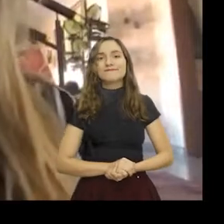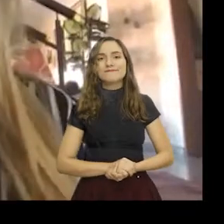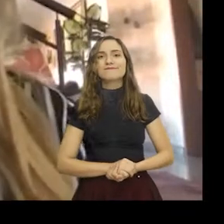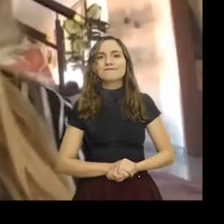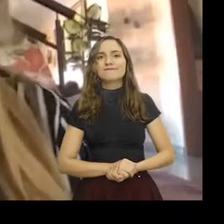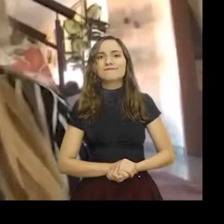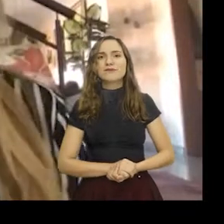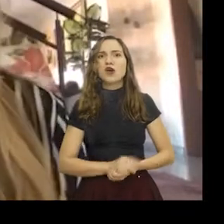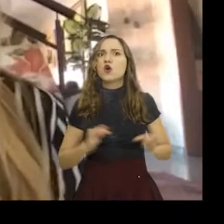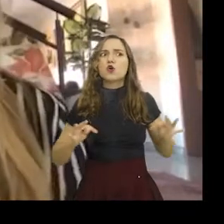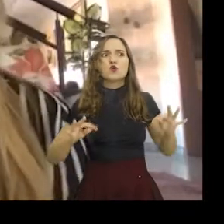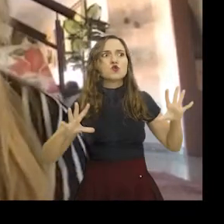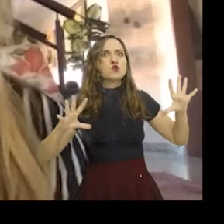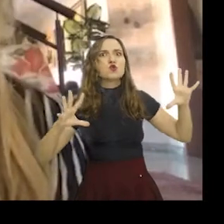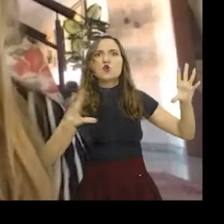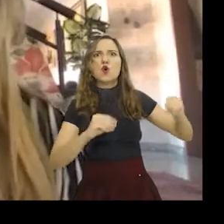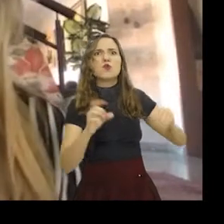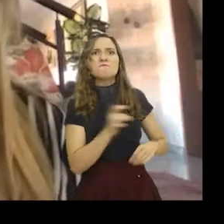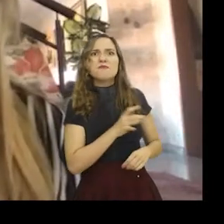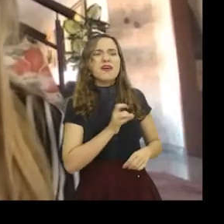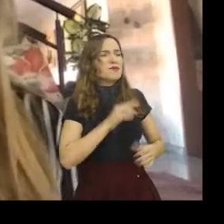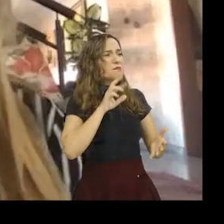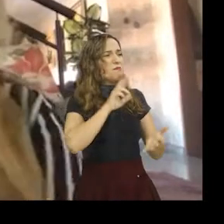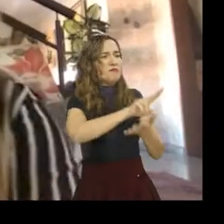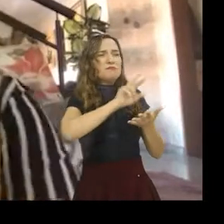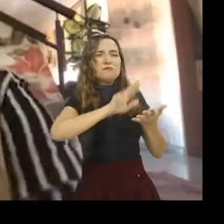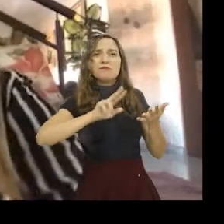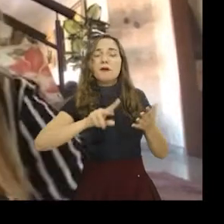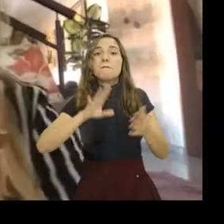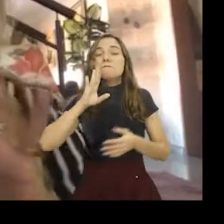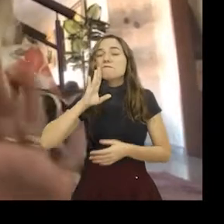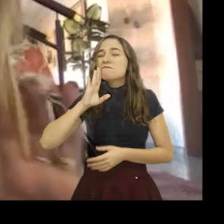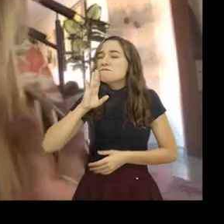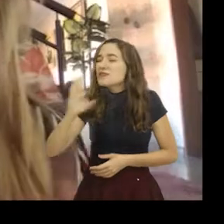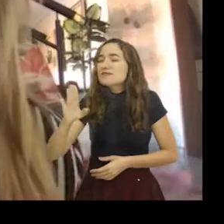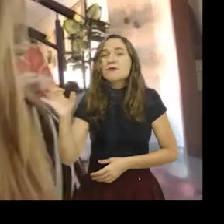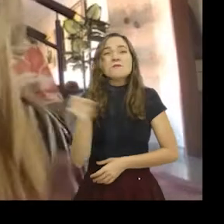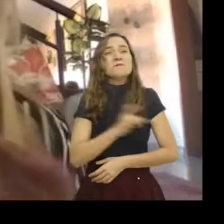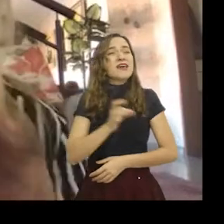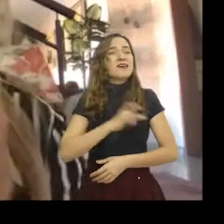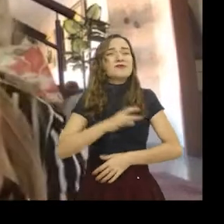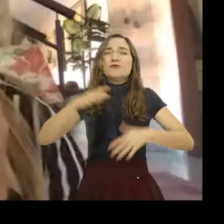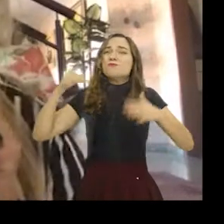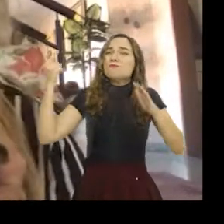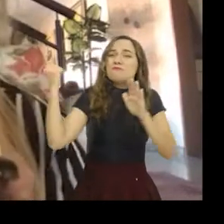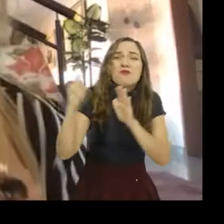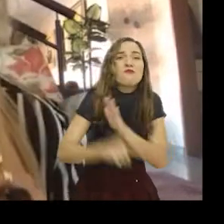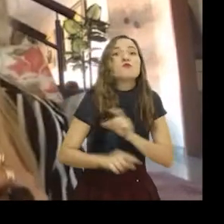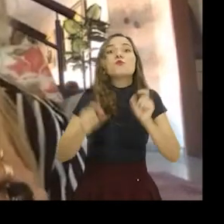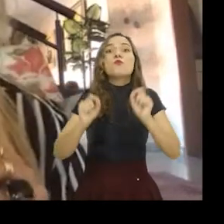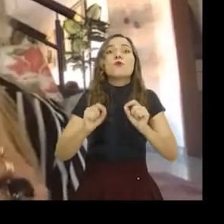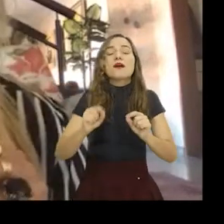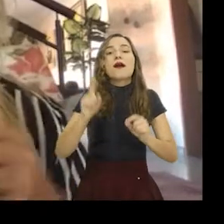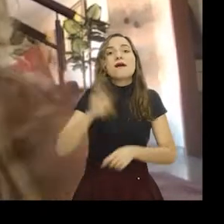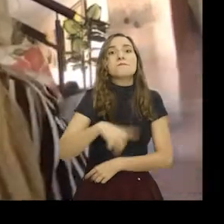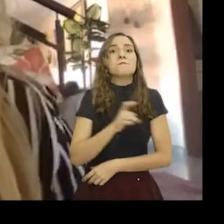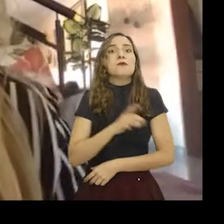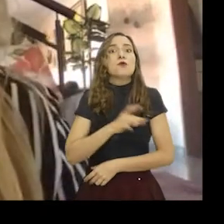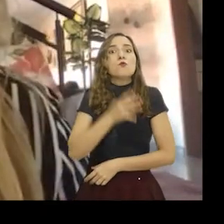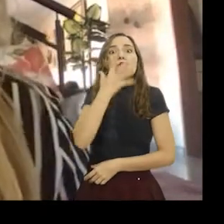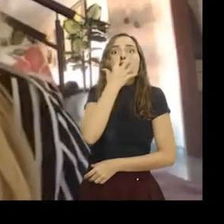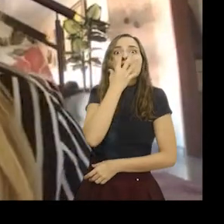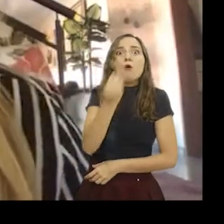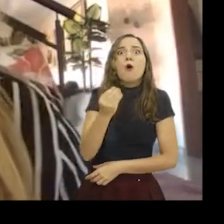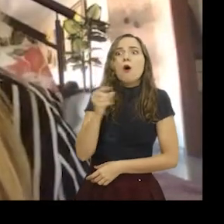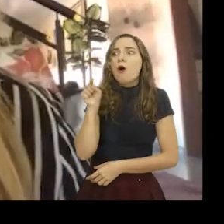E de todos os medos que ela tinha, o medo mais que medonho era o medo do tal do lobo. Um